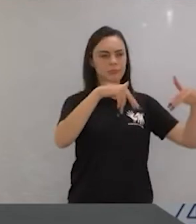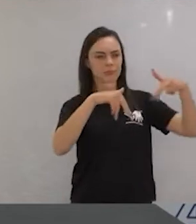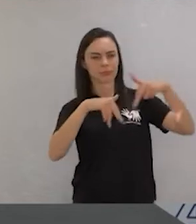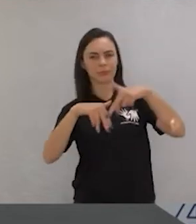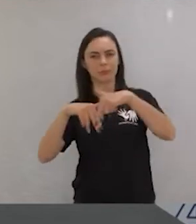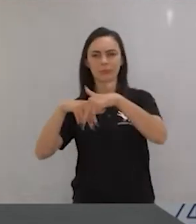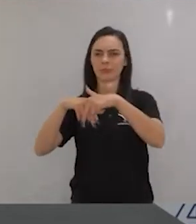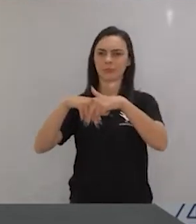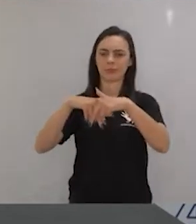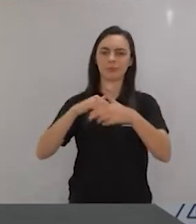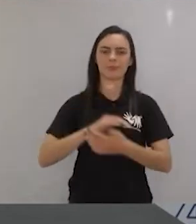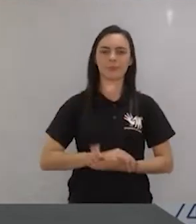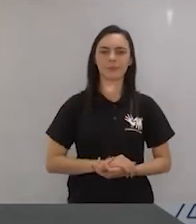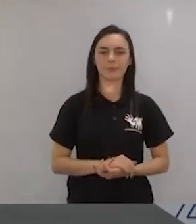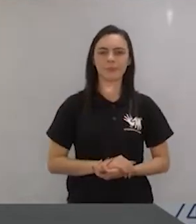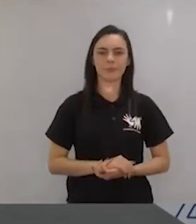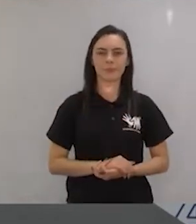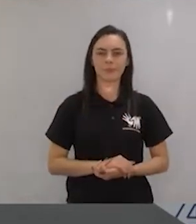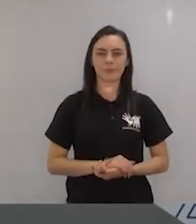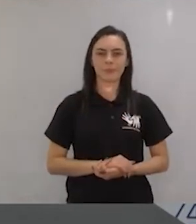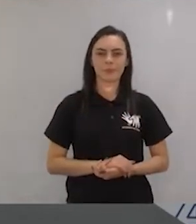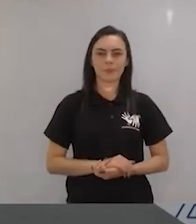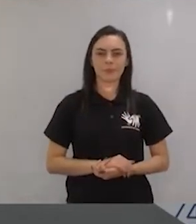ficarem o quê? Unidas.